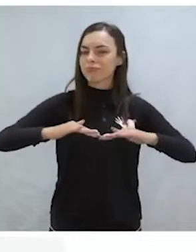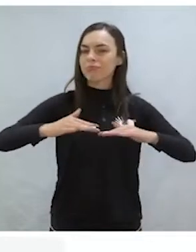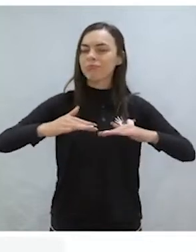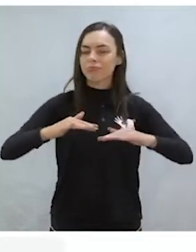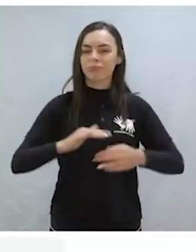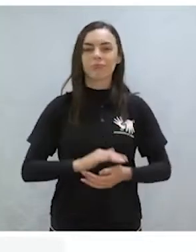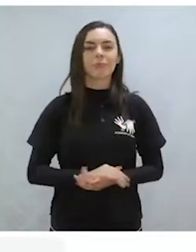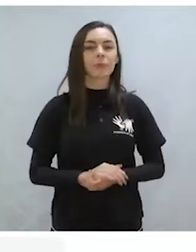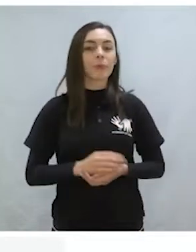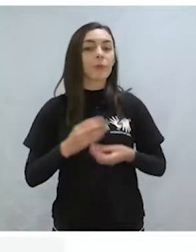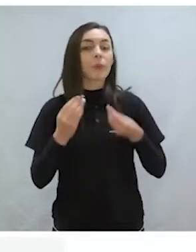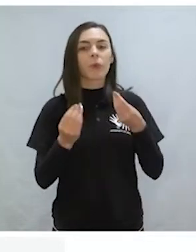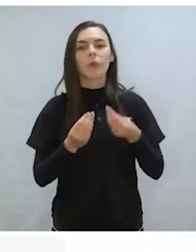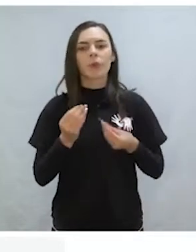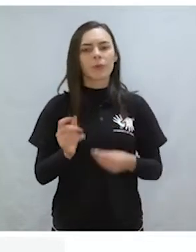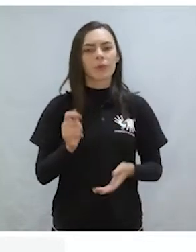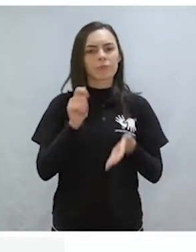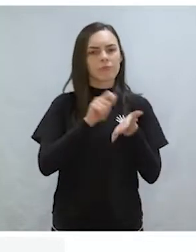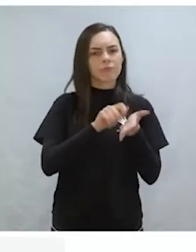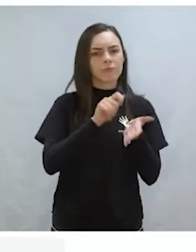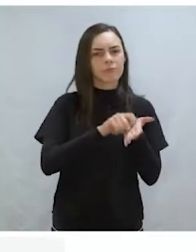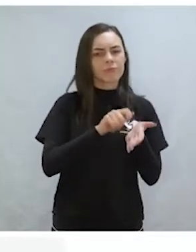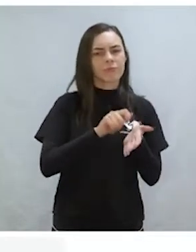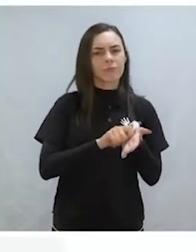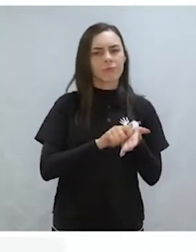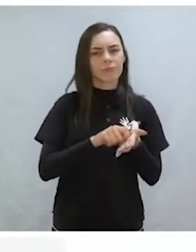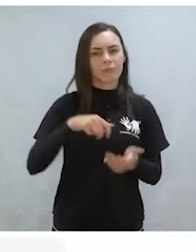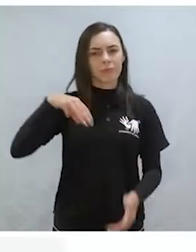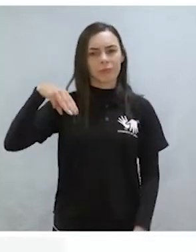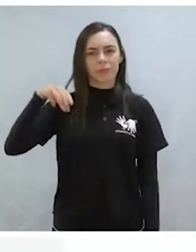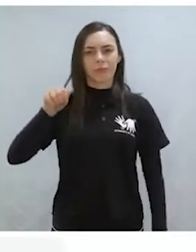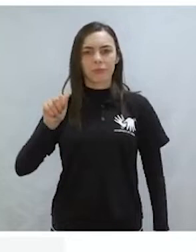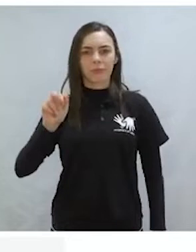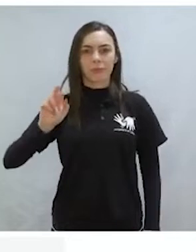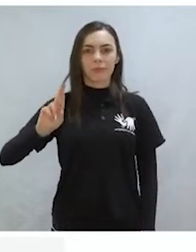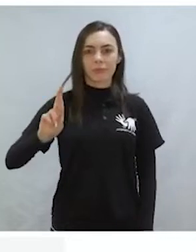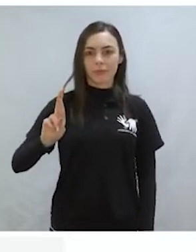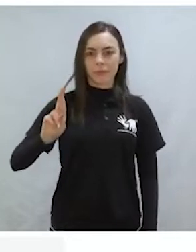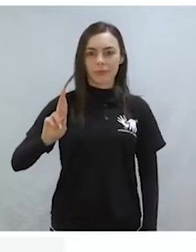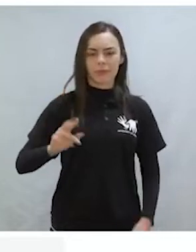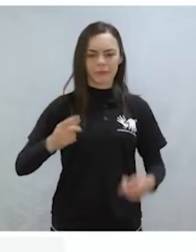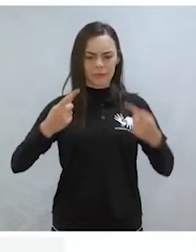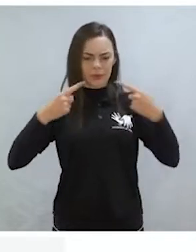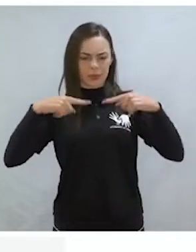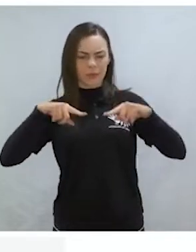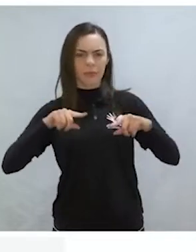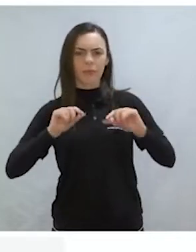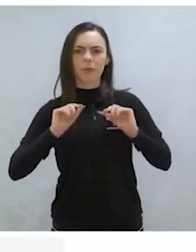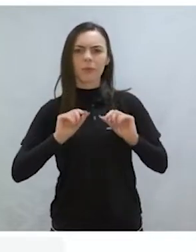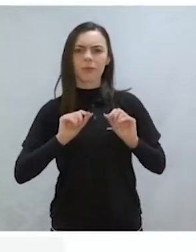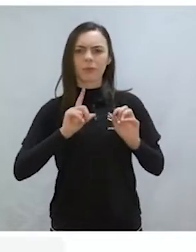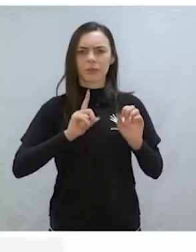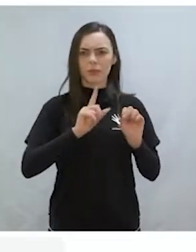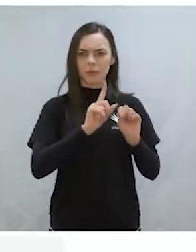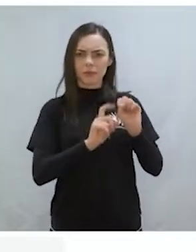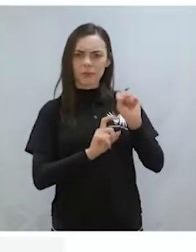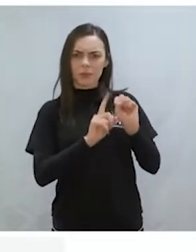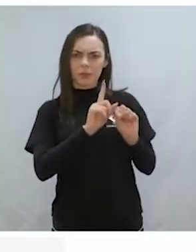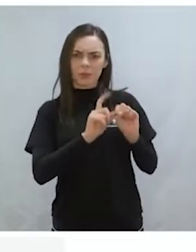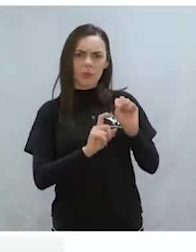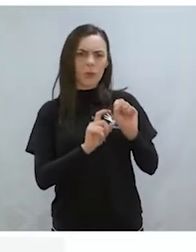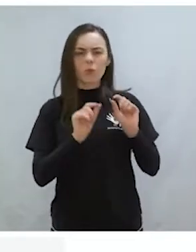mar. Olhe como se escreve mar. E embaixo tem um emoji que